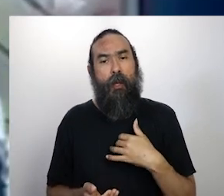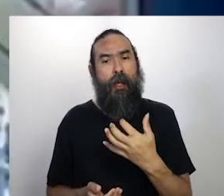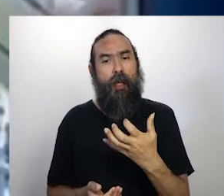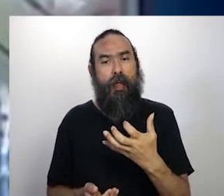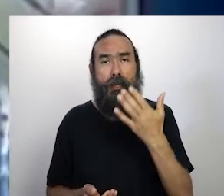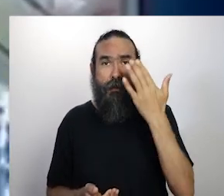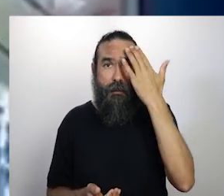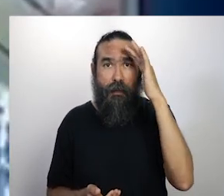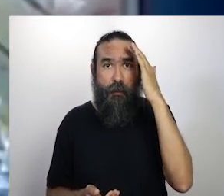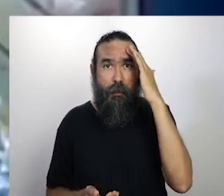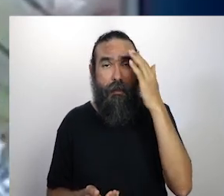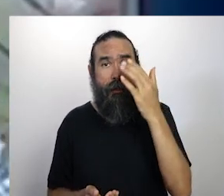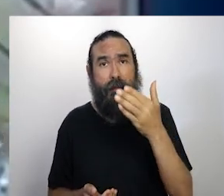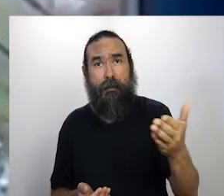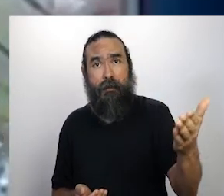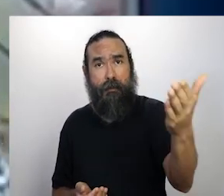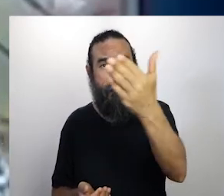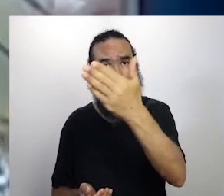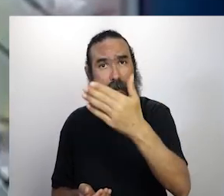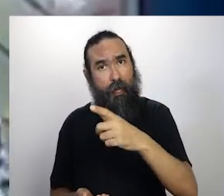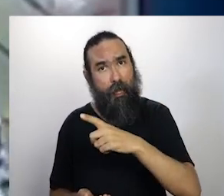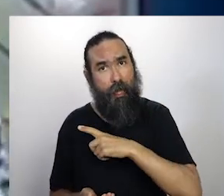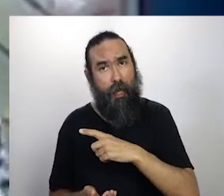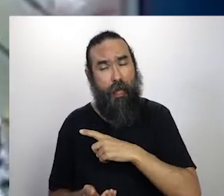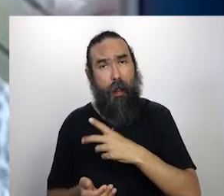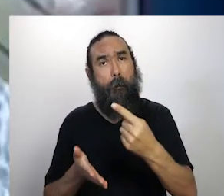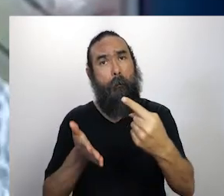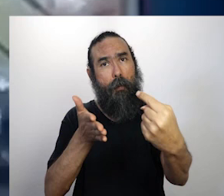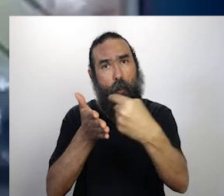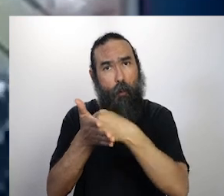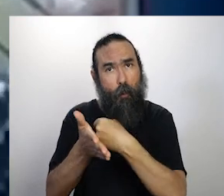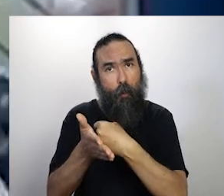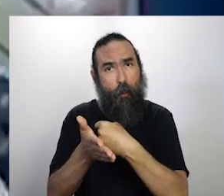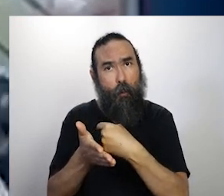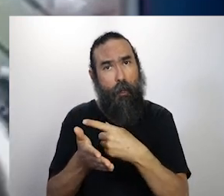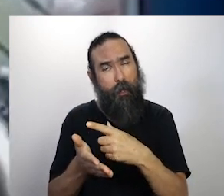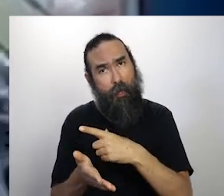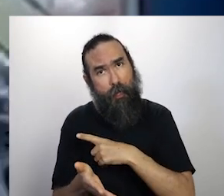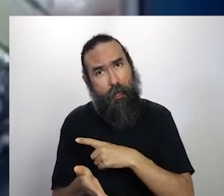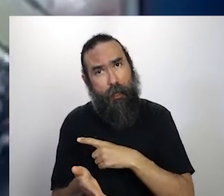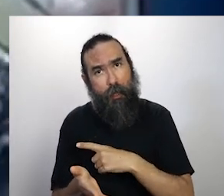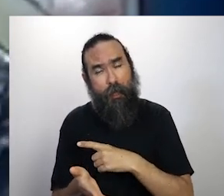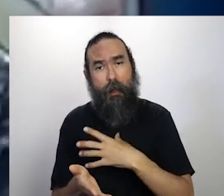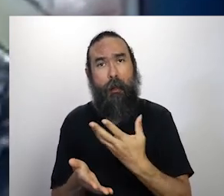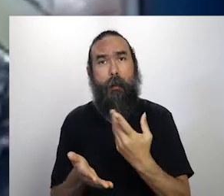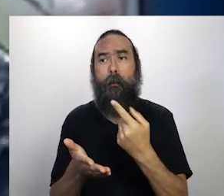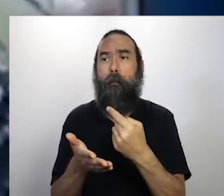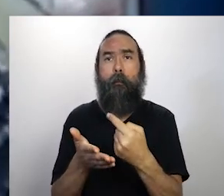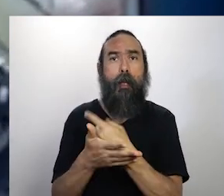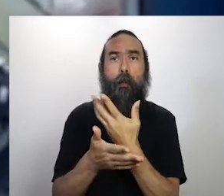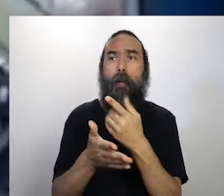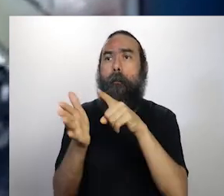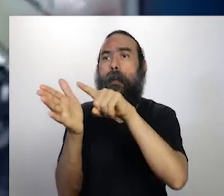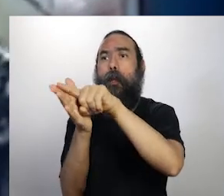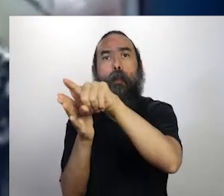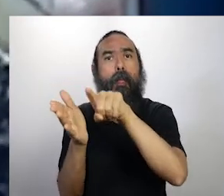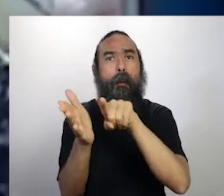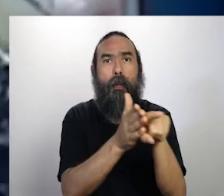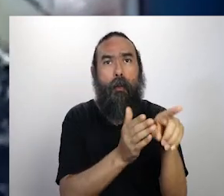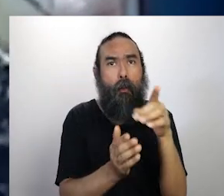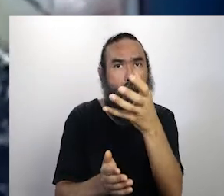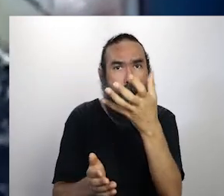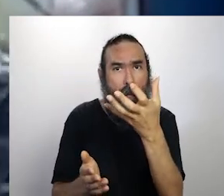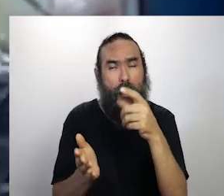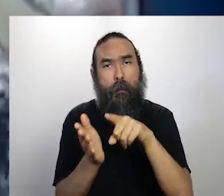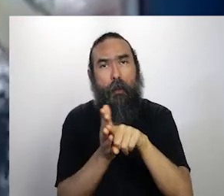Eu gostaria de saber se a gente tem perguntas, se vocês têm perguntas uns para os outros.